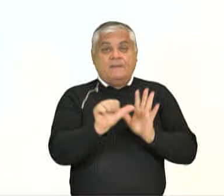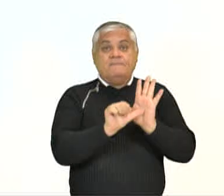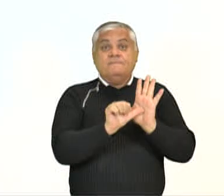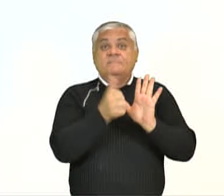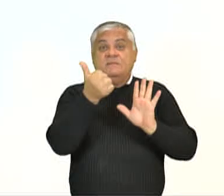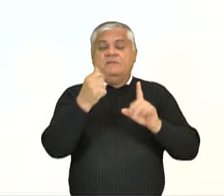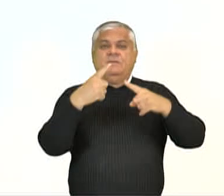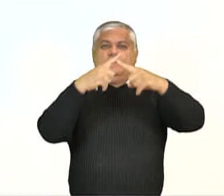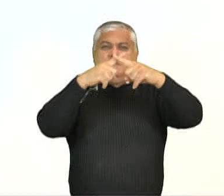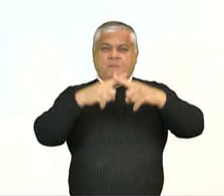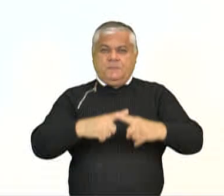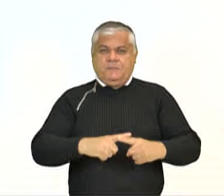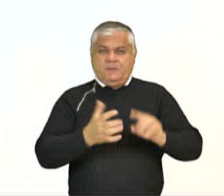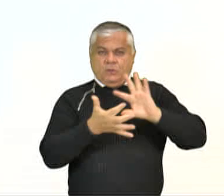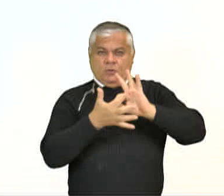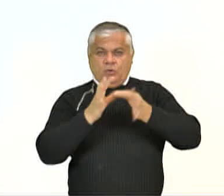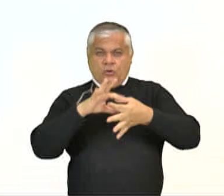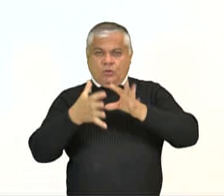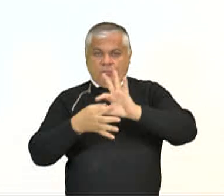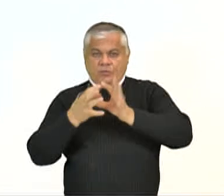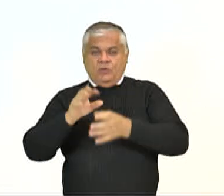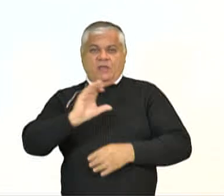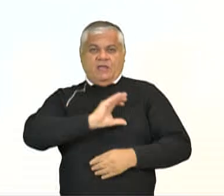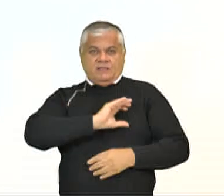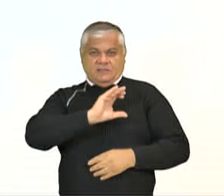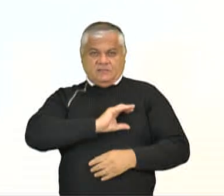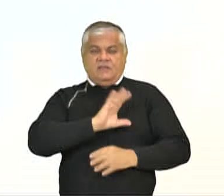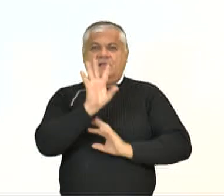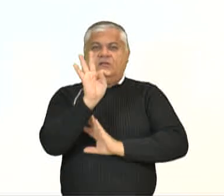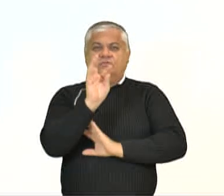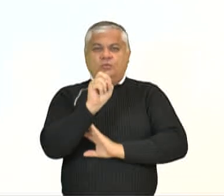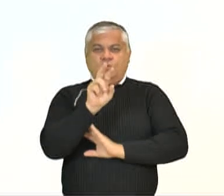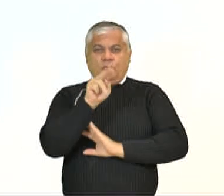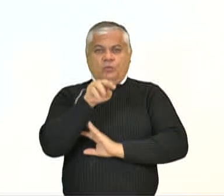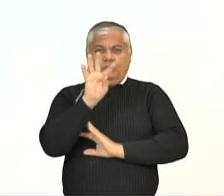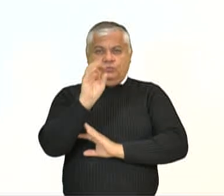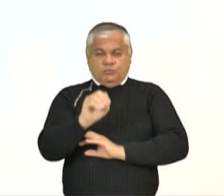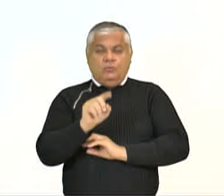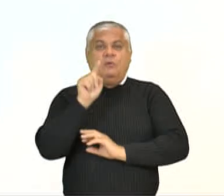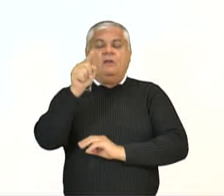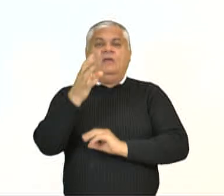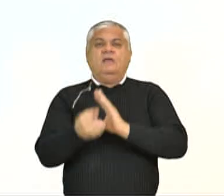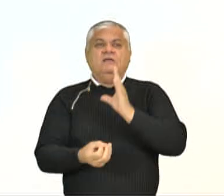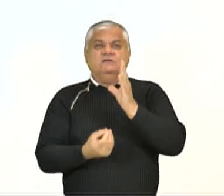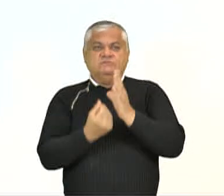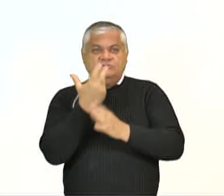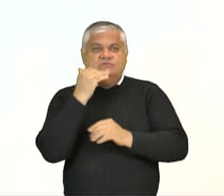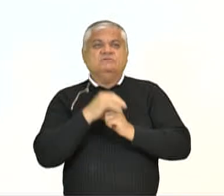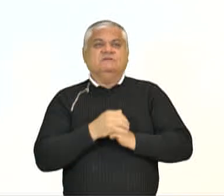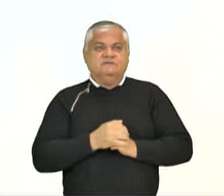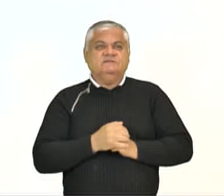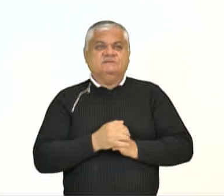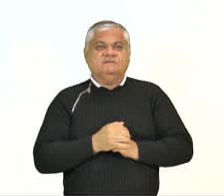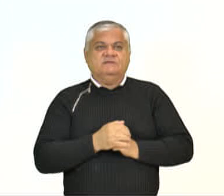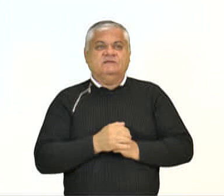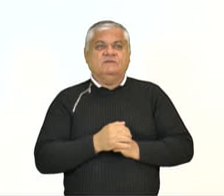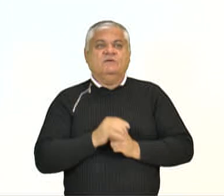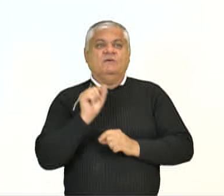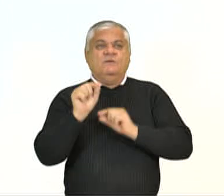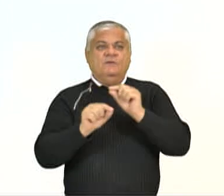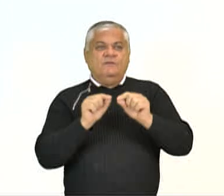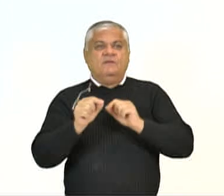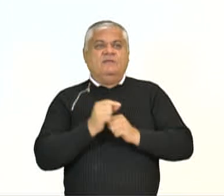nos Jogos Paralímpicos em Toronto. Em 82, foi criada a Federação Internacional de Esportes para